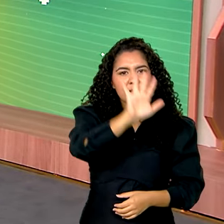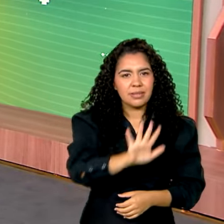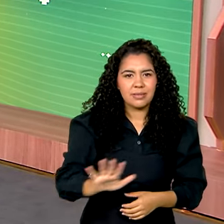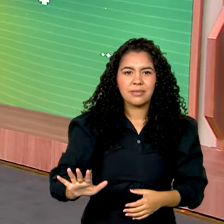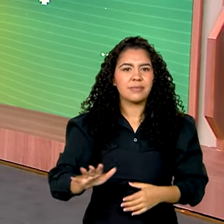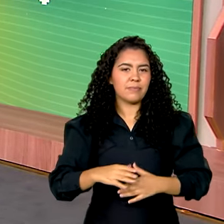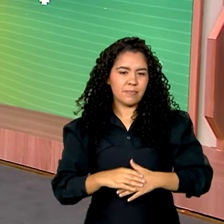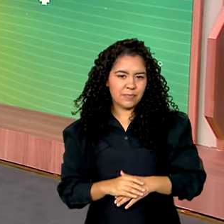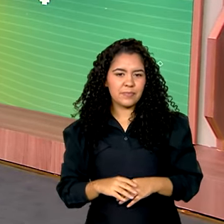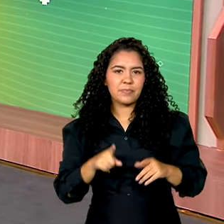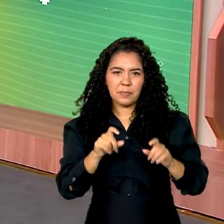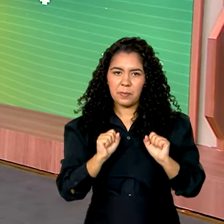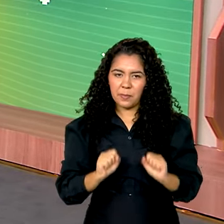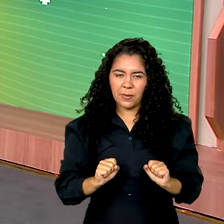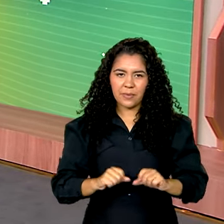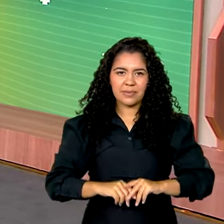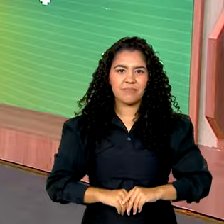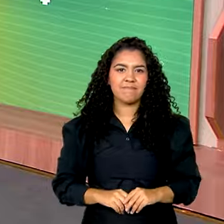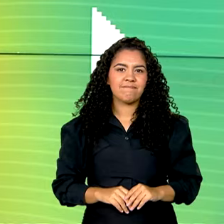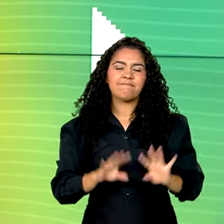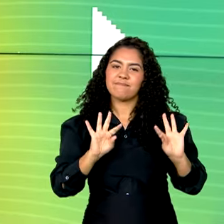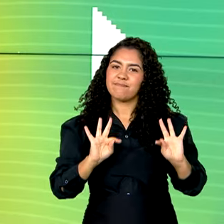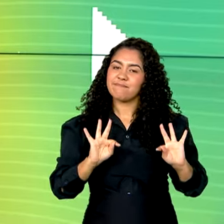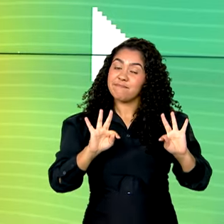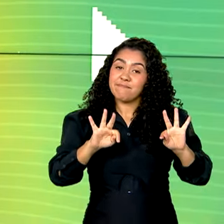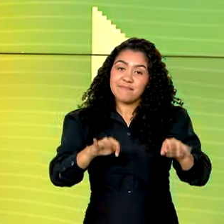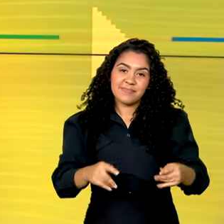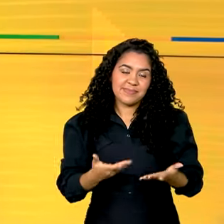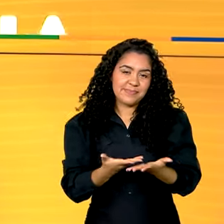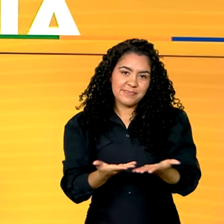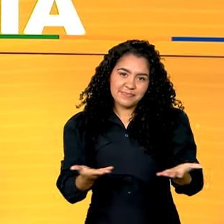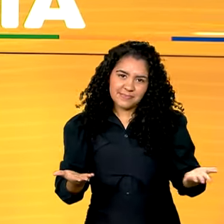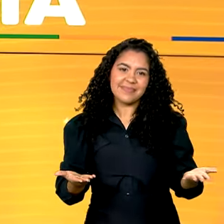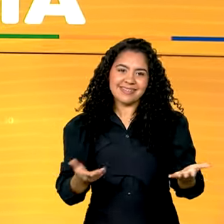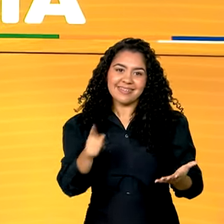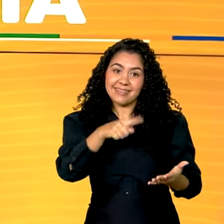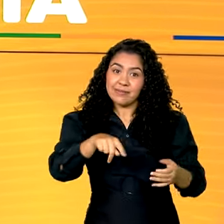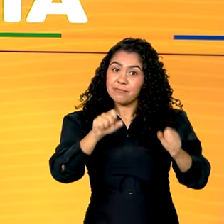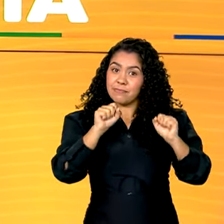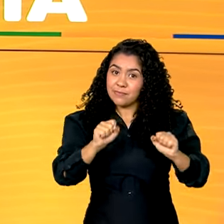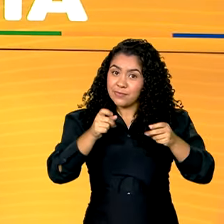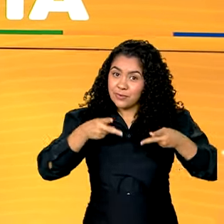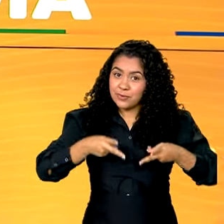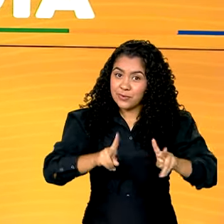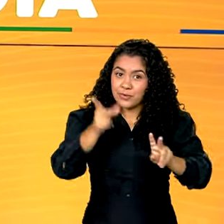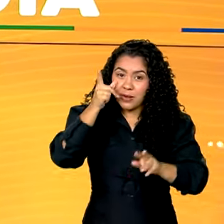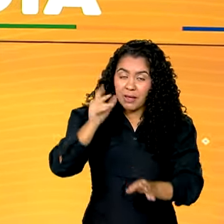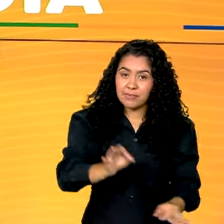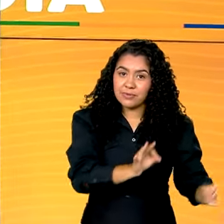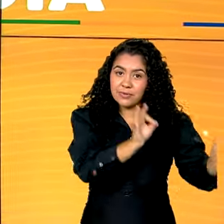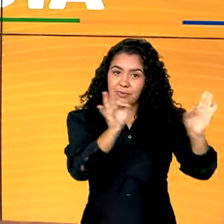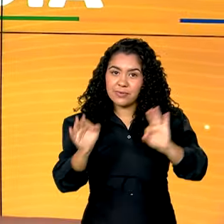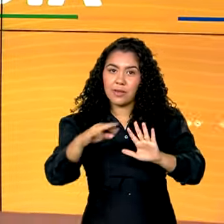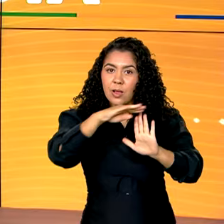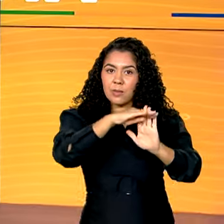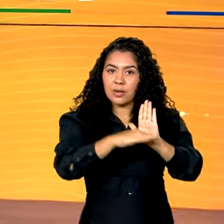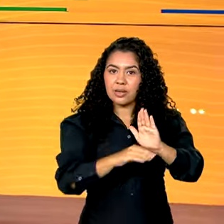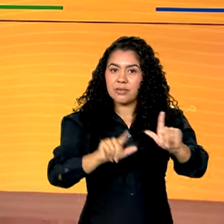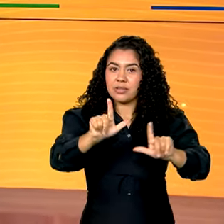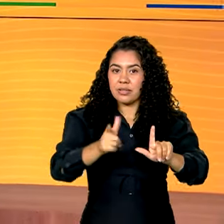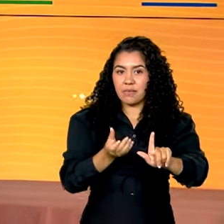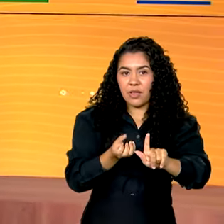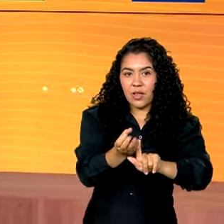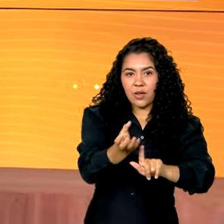vizinha, alguma coisa do seu interesse. É isso aí. E o Brasil em Dia fica por aqui, mas o canal GOV segue a programação, mostrando